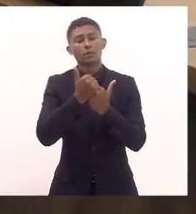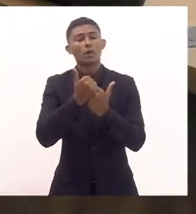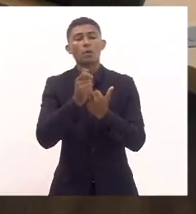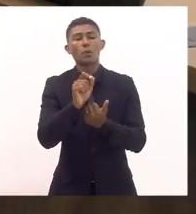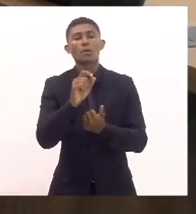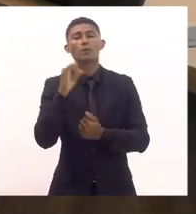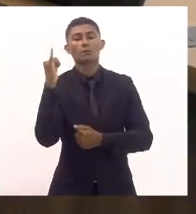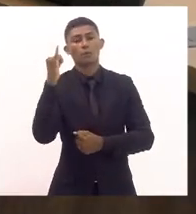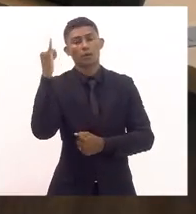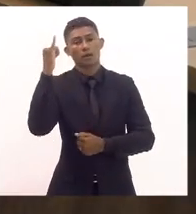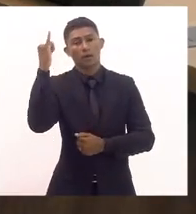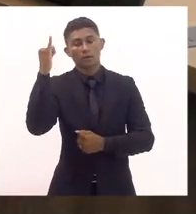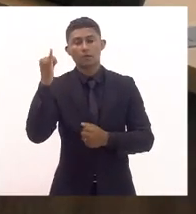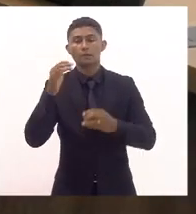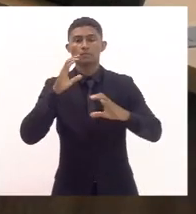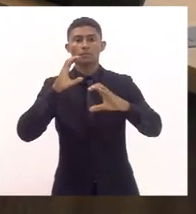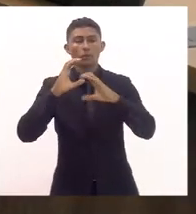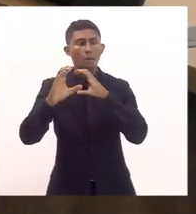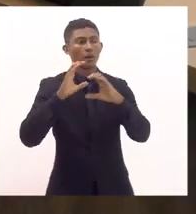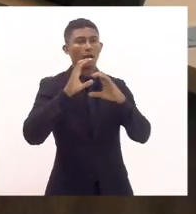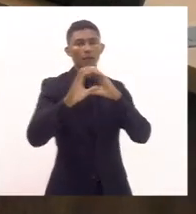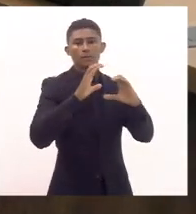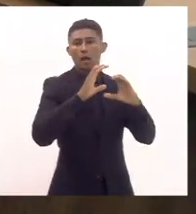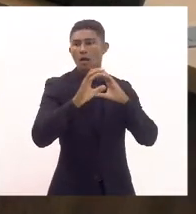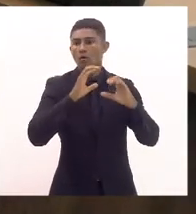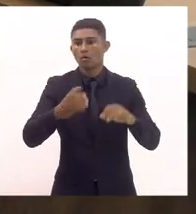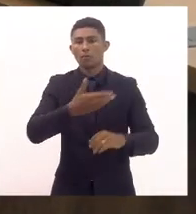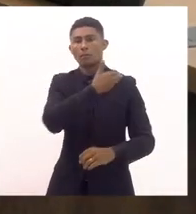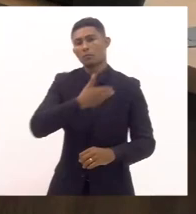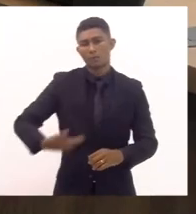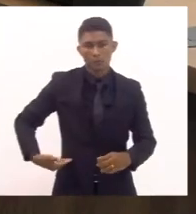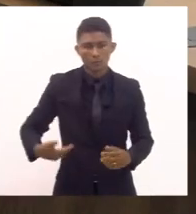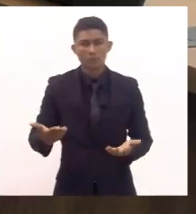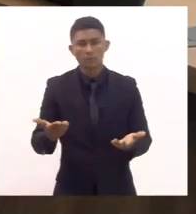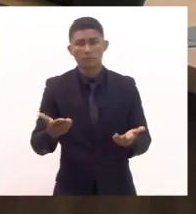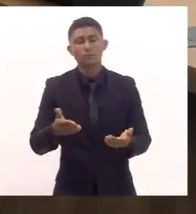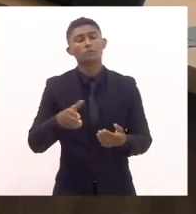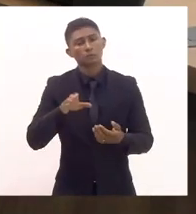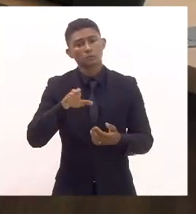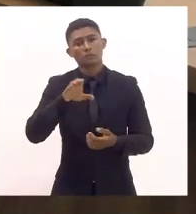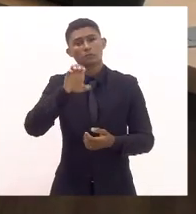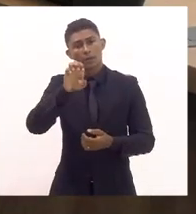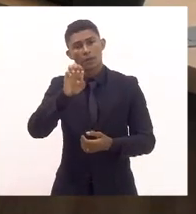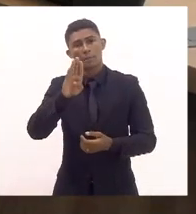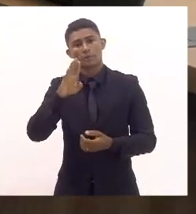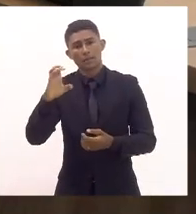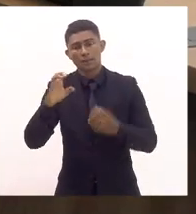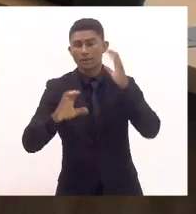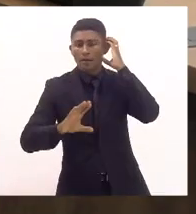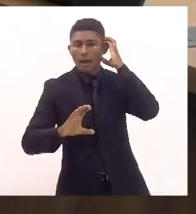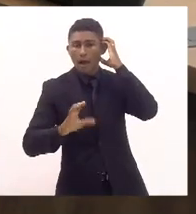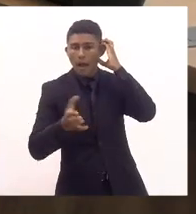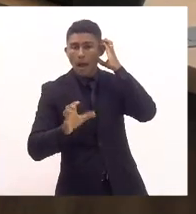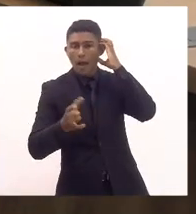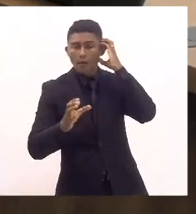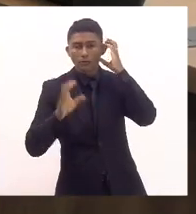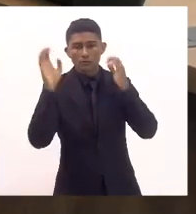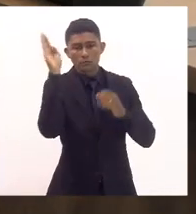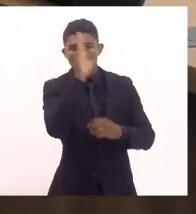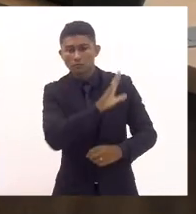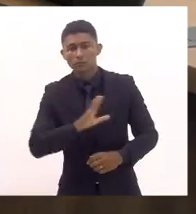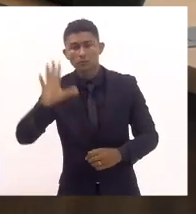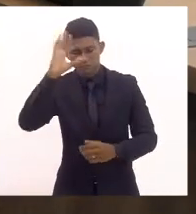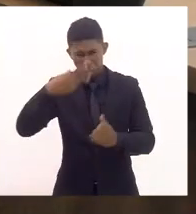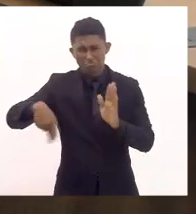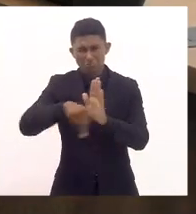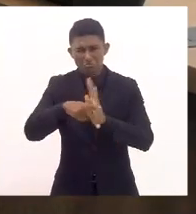importante tem instrumentos de comunicação pública deve BC cumpra esse papel é descendo pertence a nenhum governo não pertence